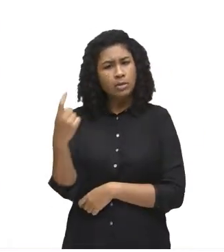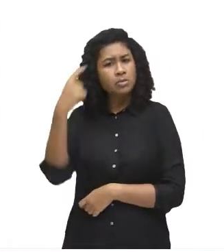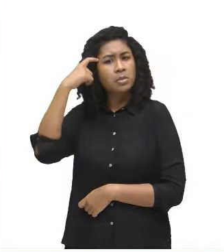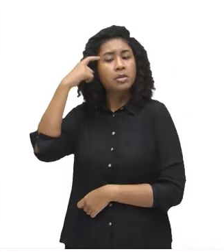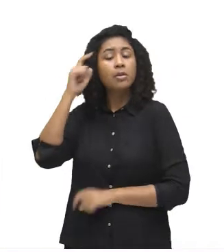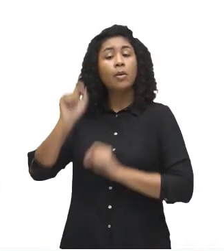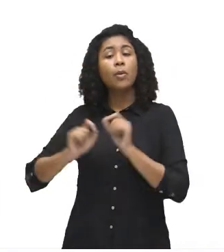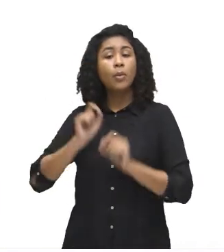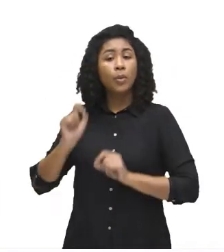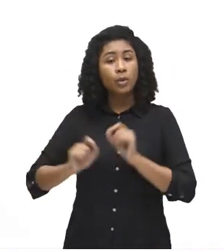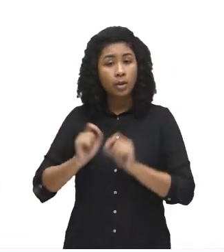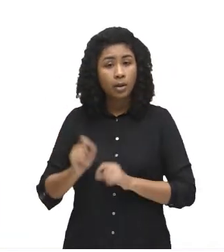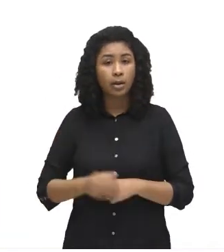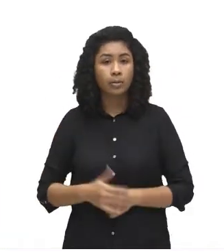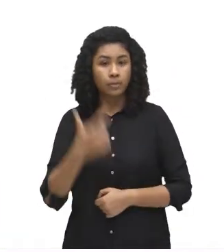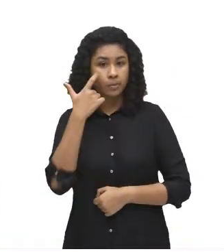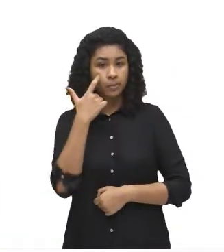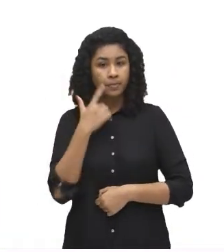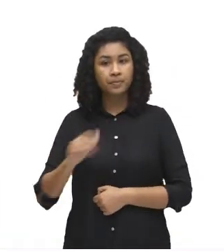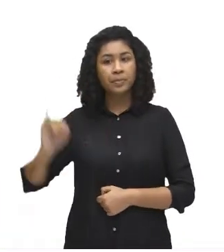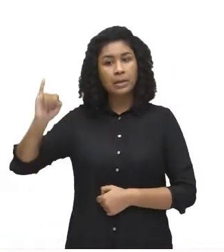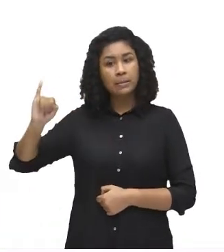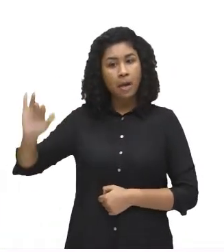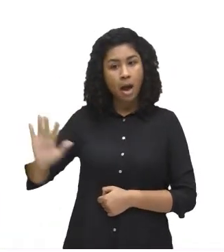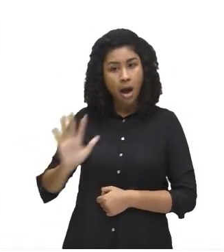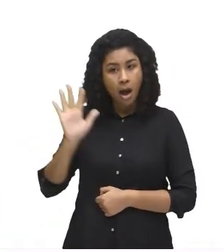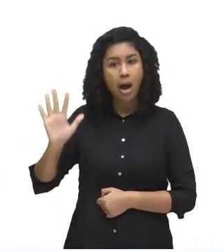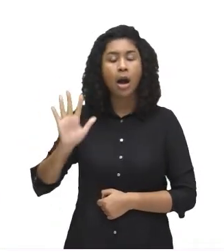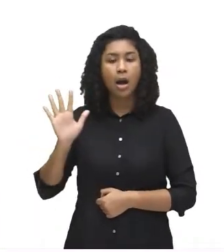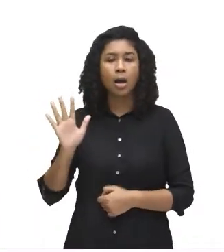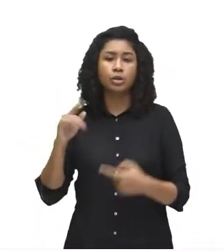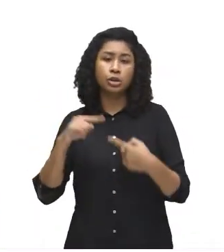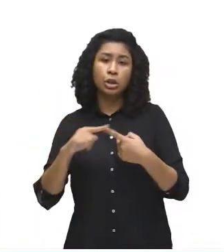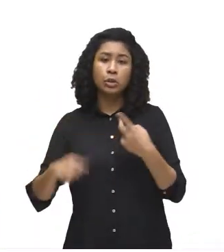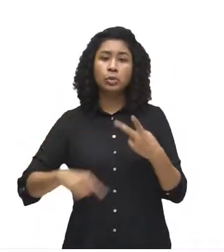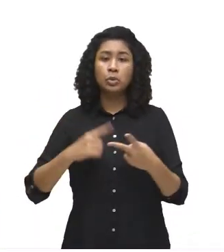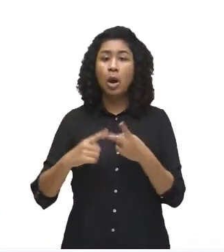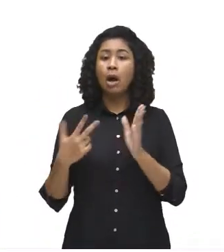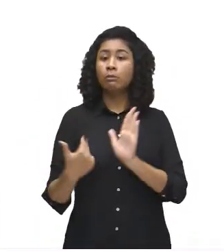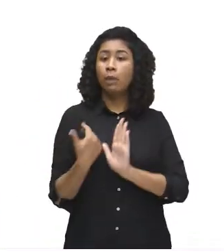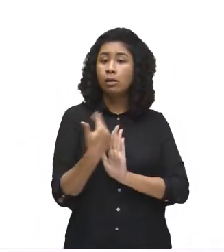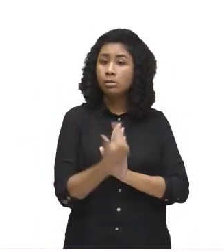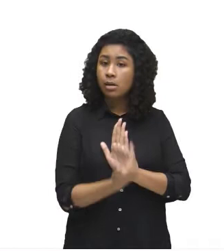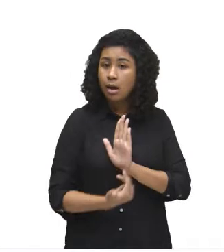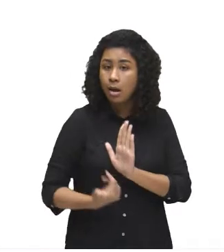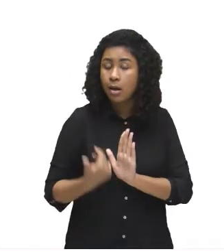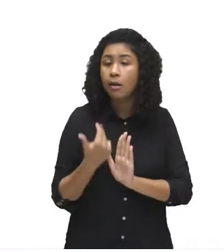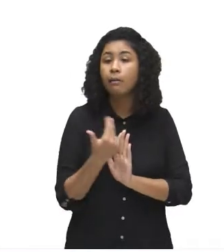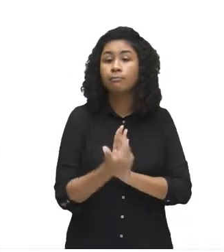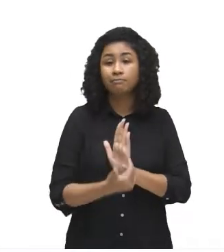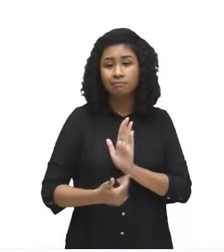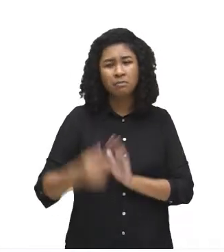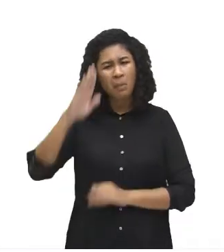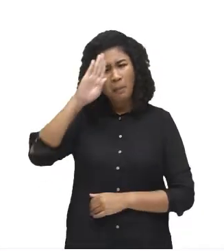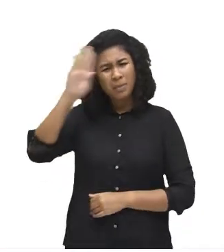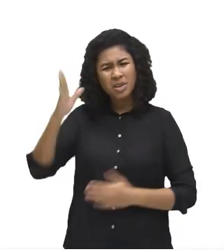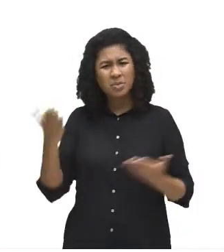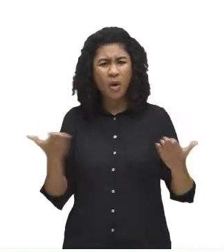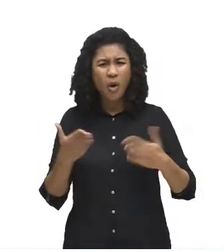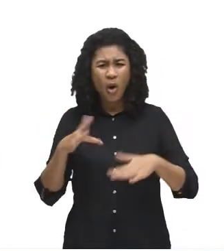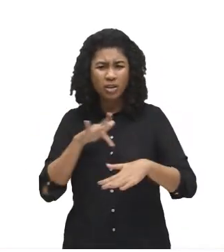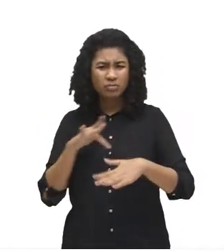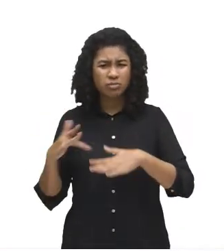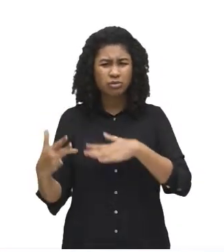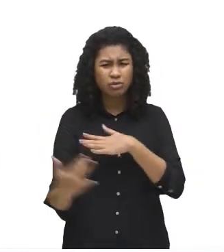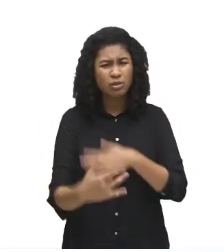ó, imagens, desenhos fazem parte, principalmente hoje com a ideia de redes sociais, estão muito